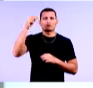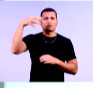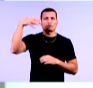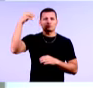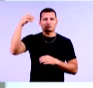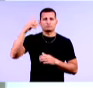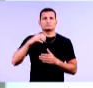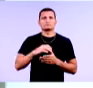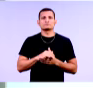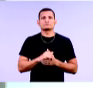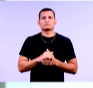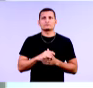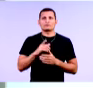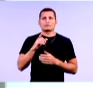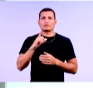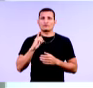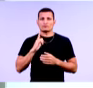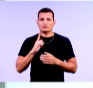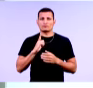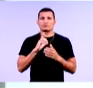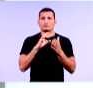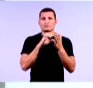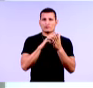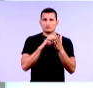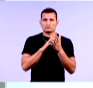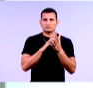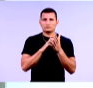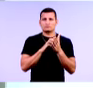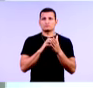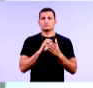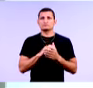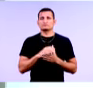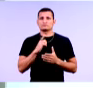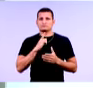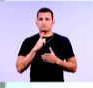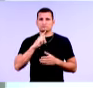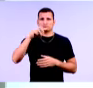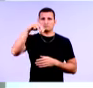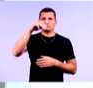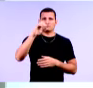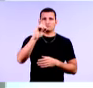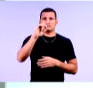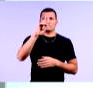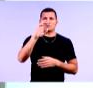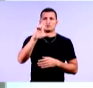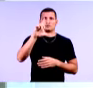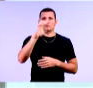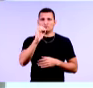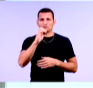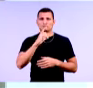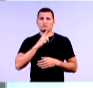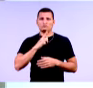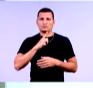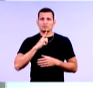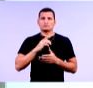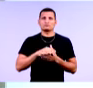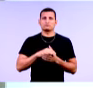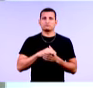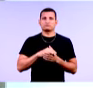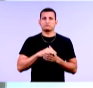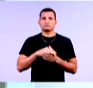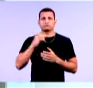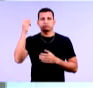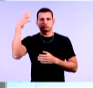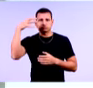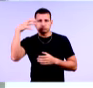algo que tem uma marca, é algo que tem um modelo, é algo que tem uma potência, é algo que tem